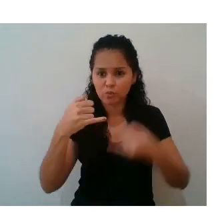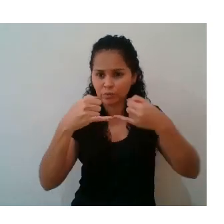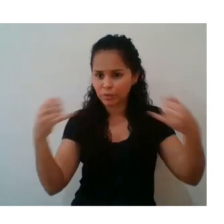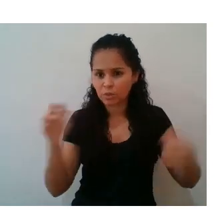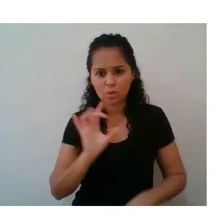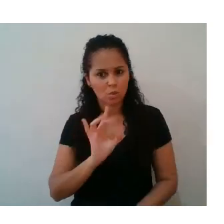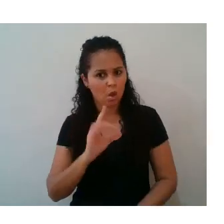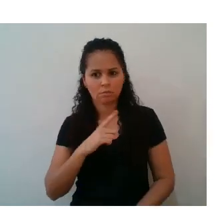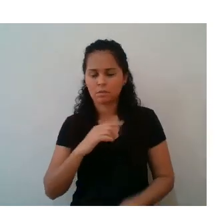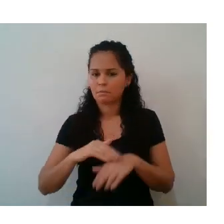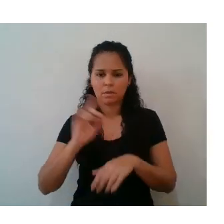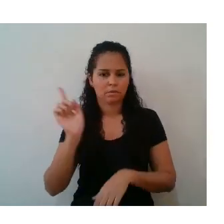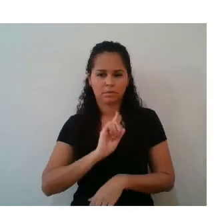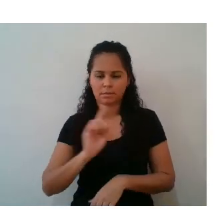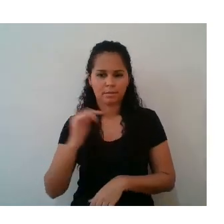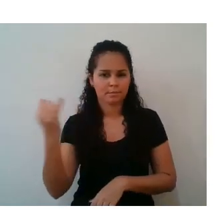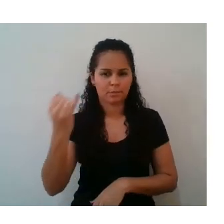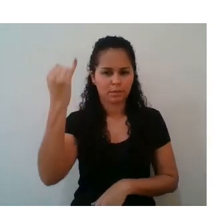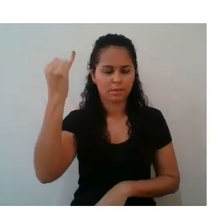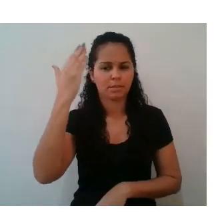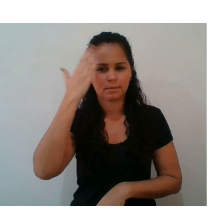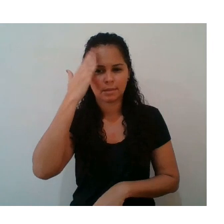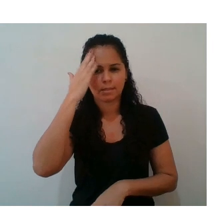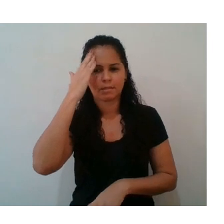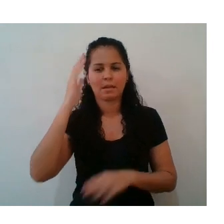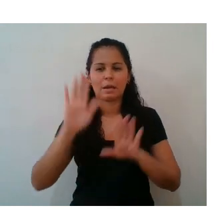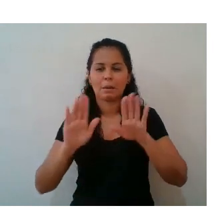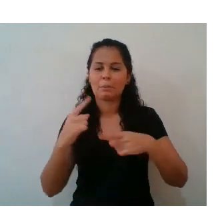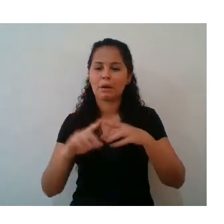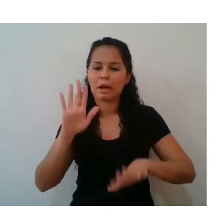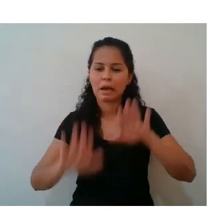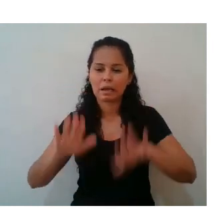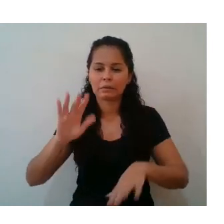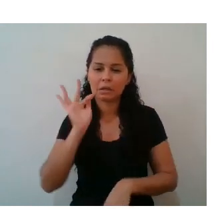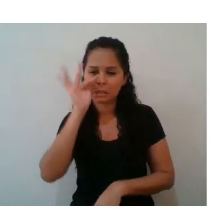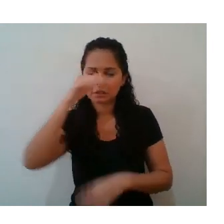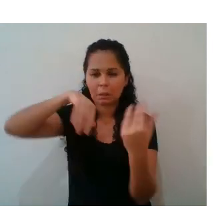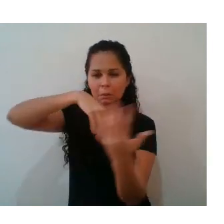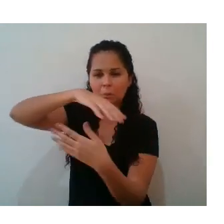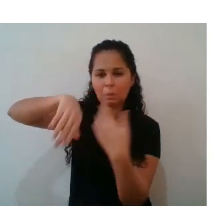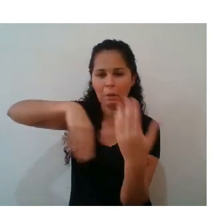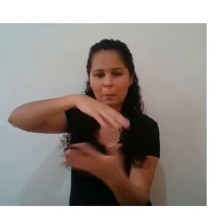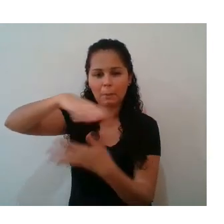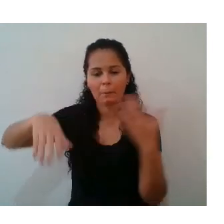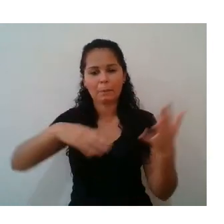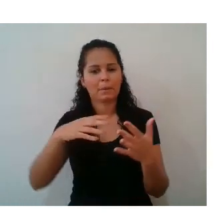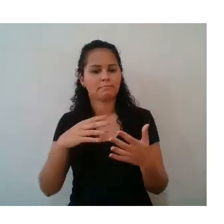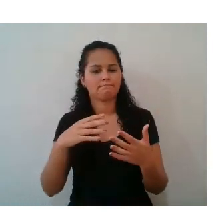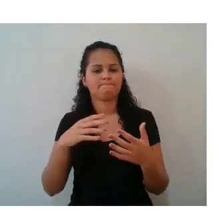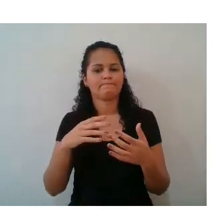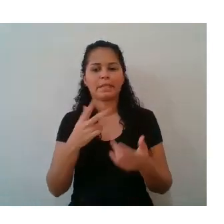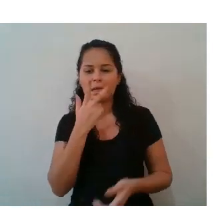nada mais. Isso é muito importante porque, às vezes, a resistência vem embaralhada. Elas vêm em outras formações